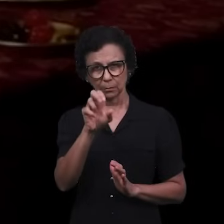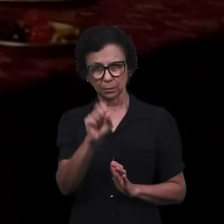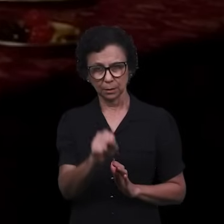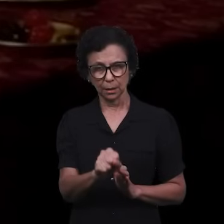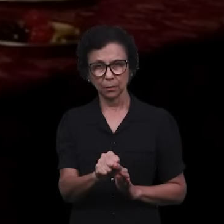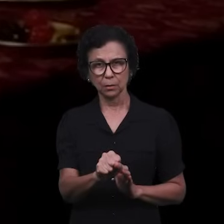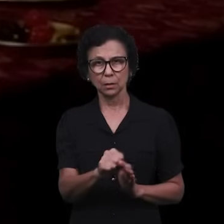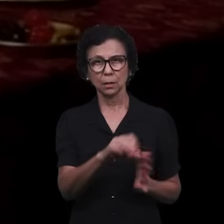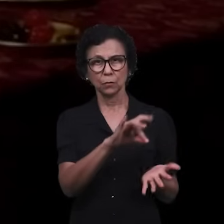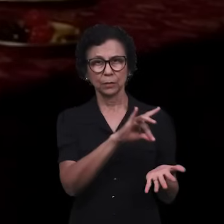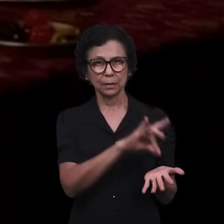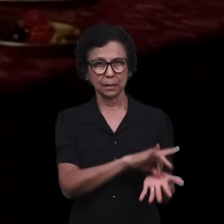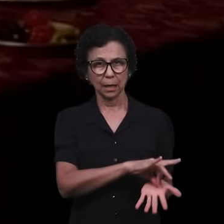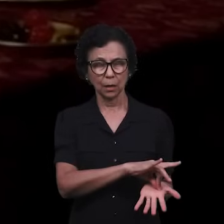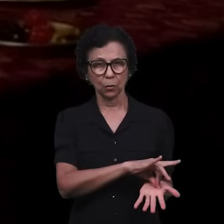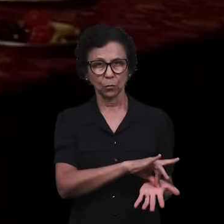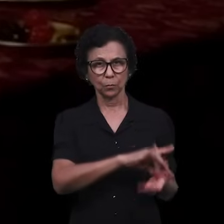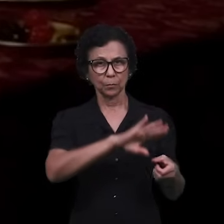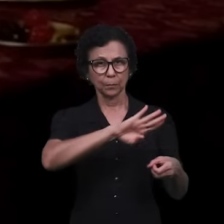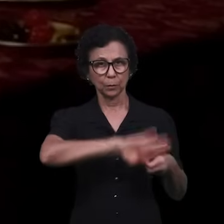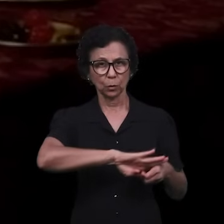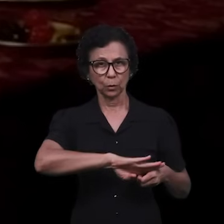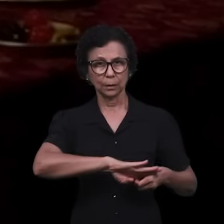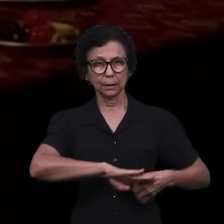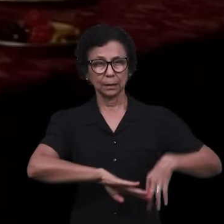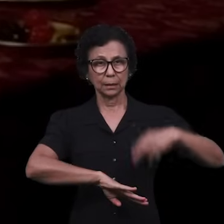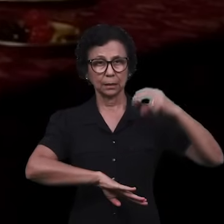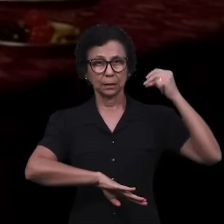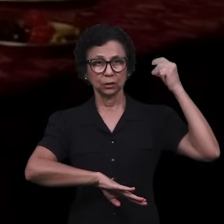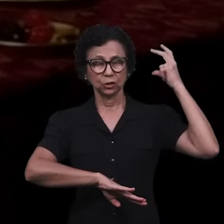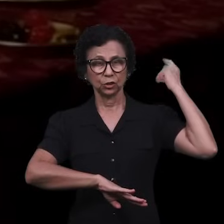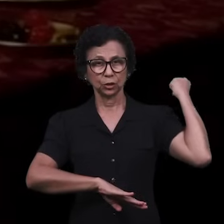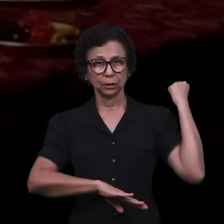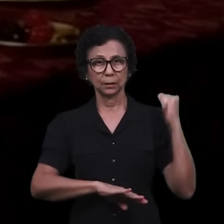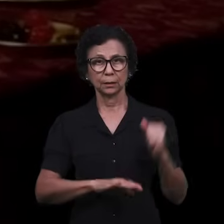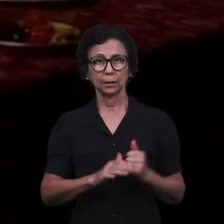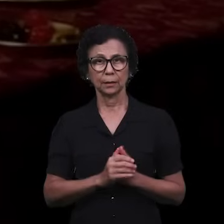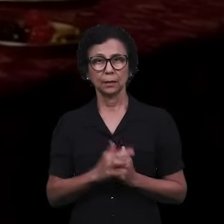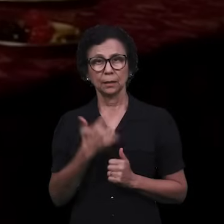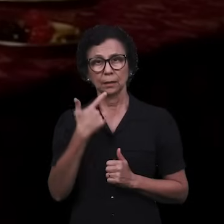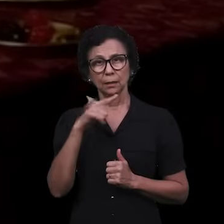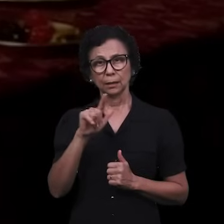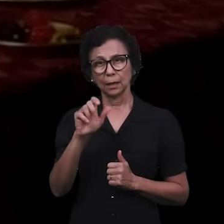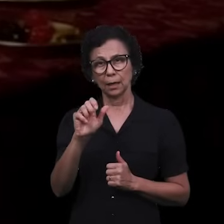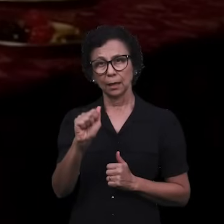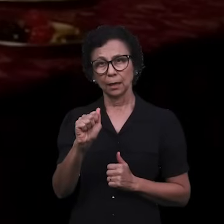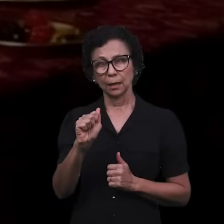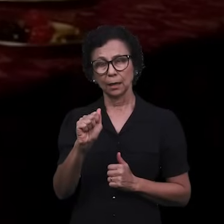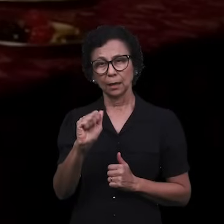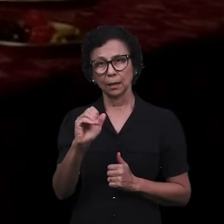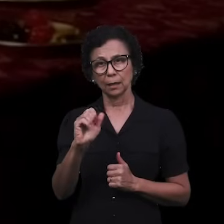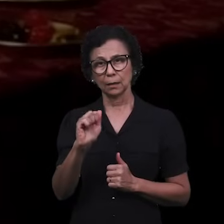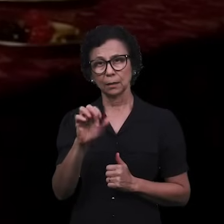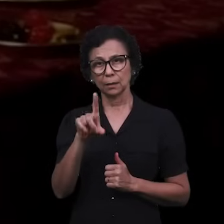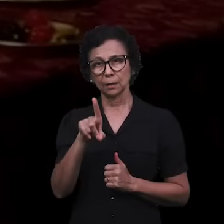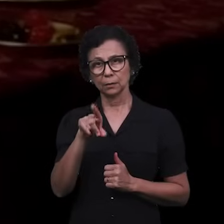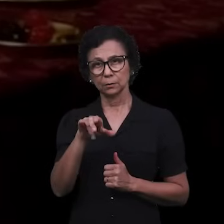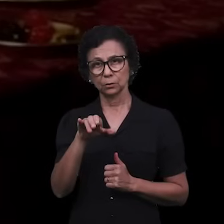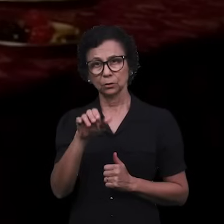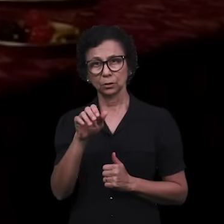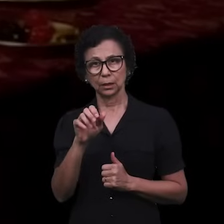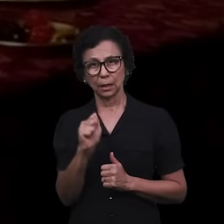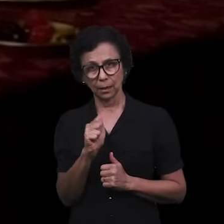caldeus é a língua oficial da Babilônia antiga. Era o acádio, por isso que fica caldeu, vem